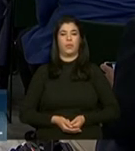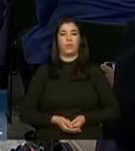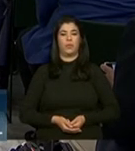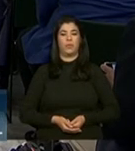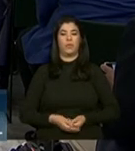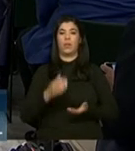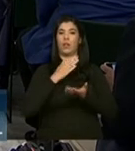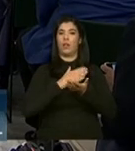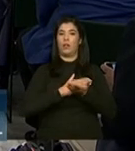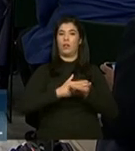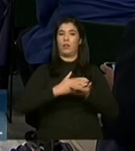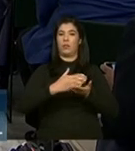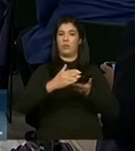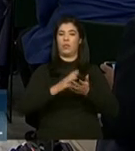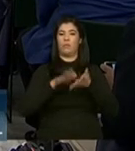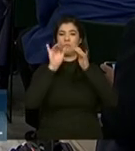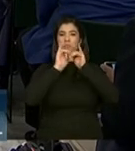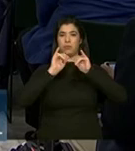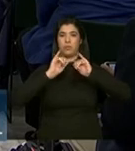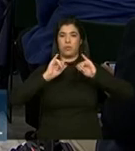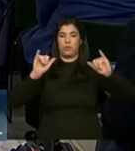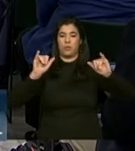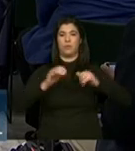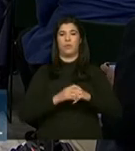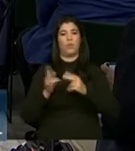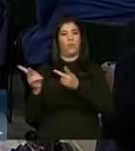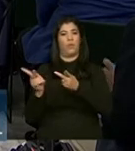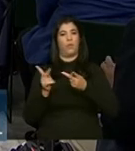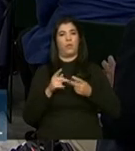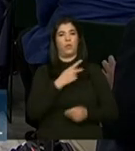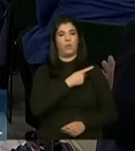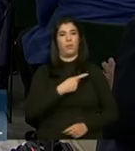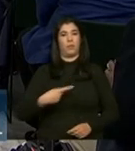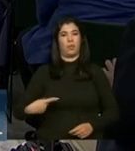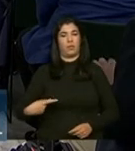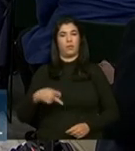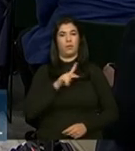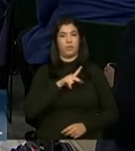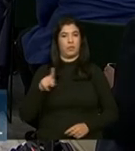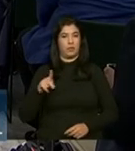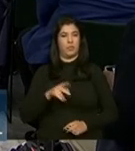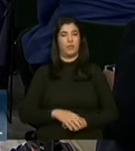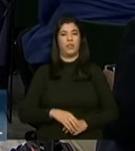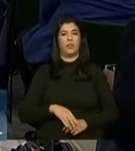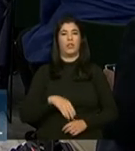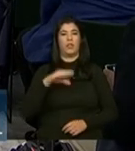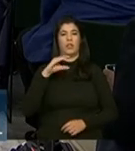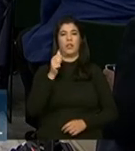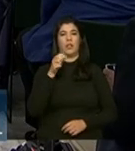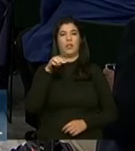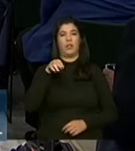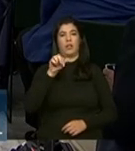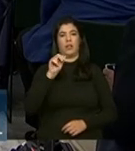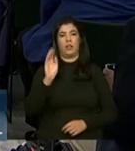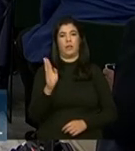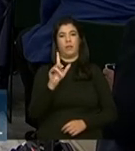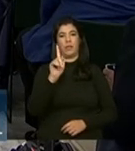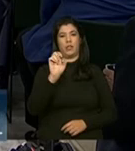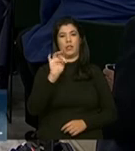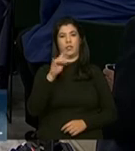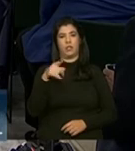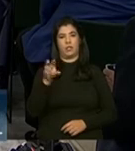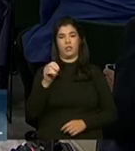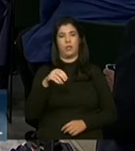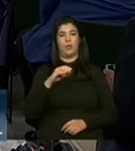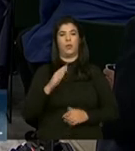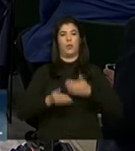Para darmos início aos pronunciamentos, convidamos o presidente da Câmara de Gestão, Desempenho e Competitividade da Casa